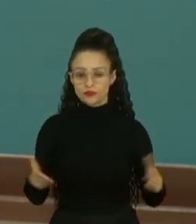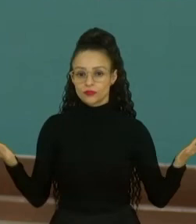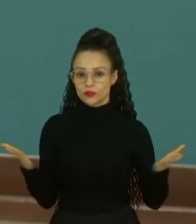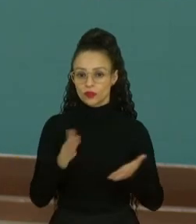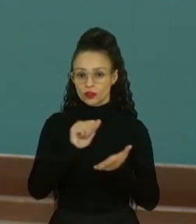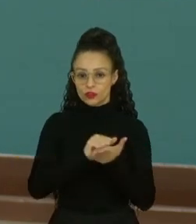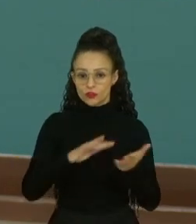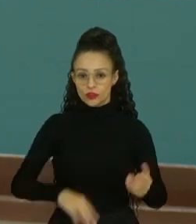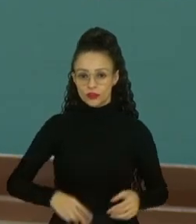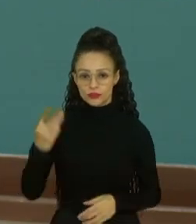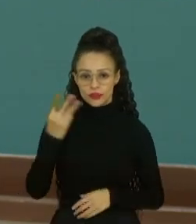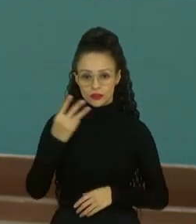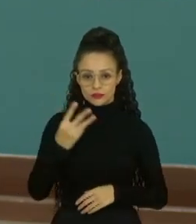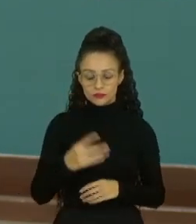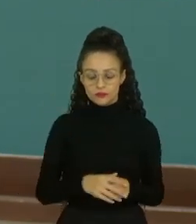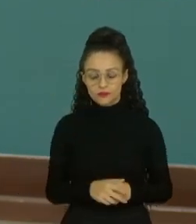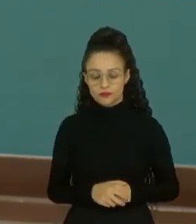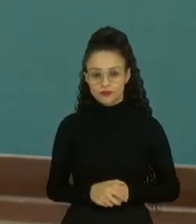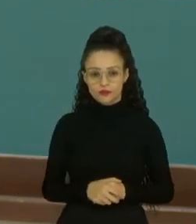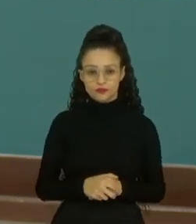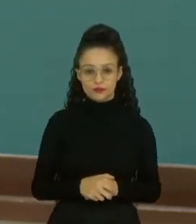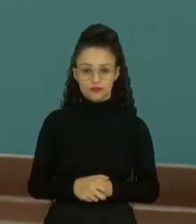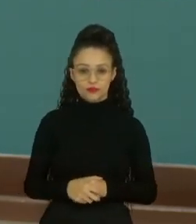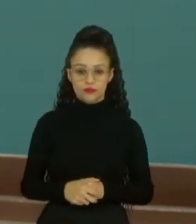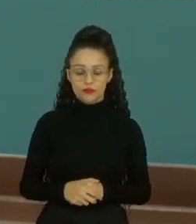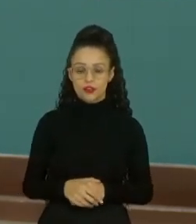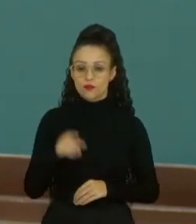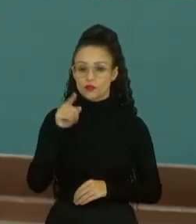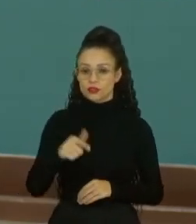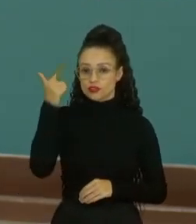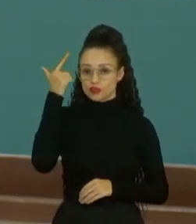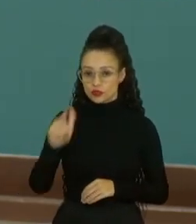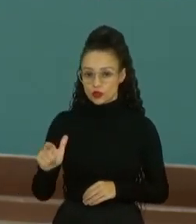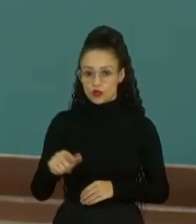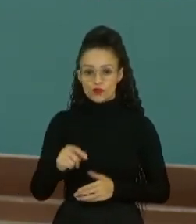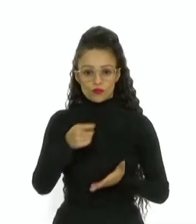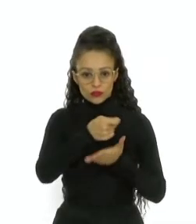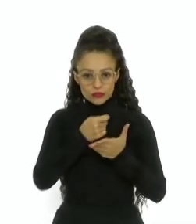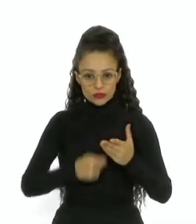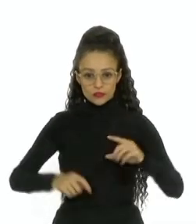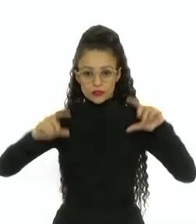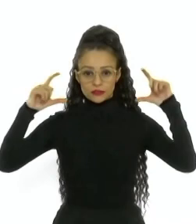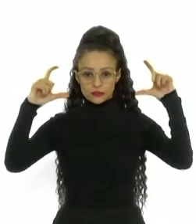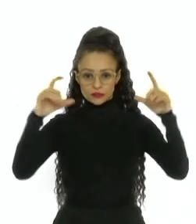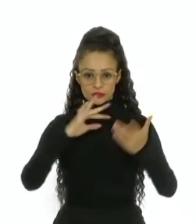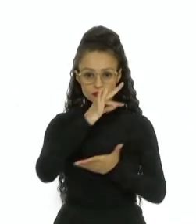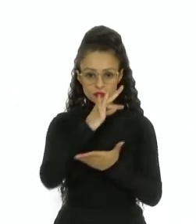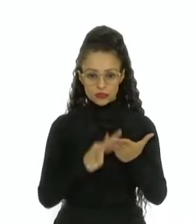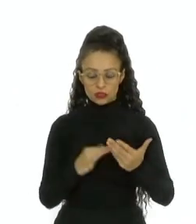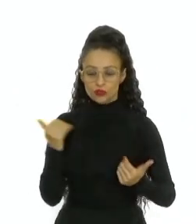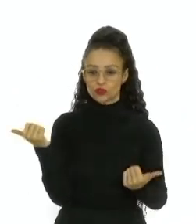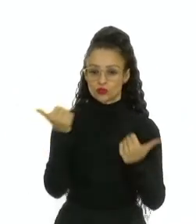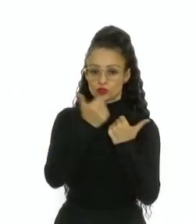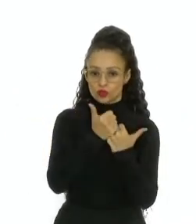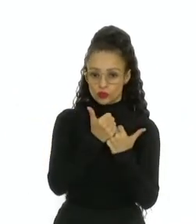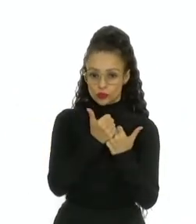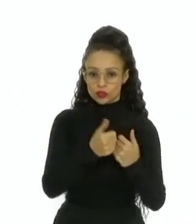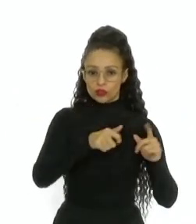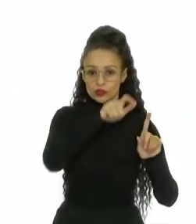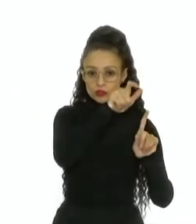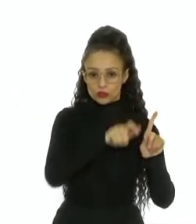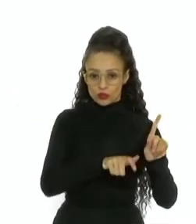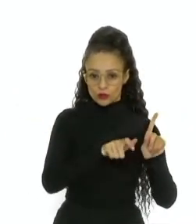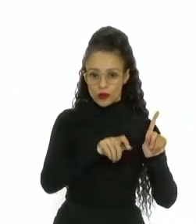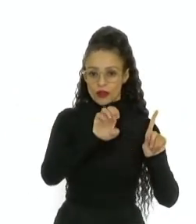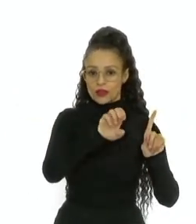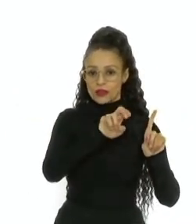Agora, atividade número 3, tá? Reescreva o fragmento de texto acima, substituindo o sujeito